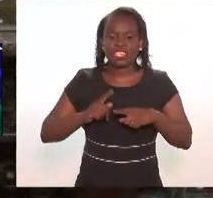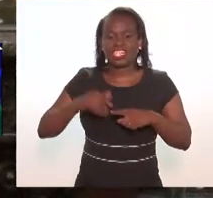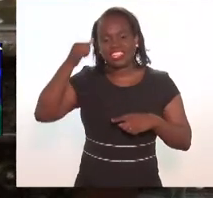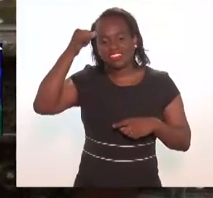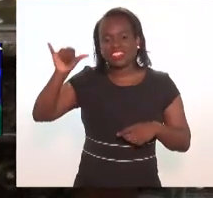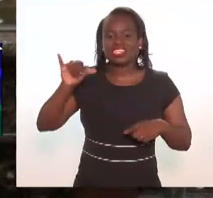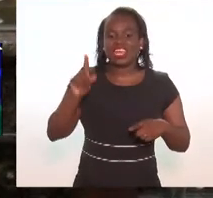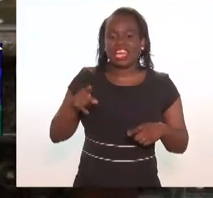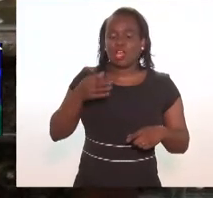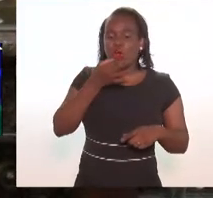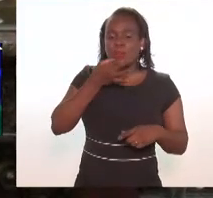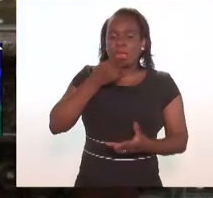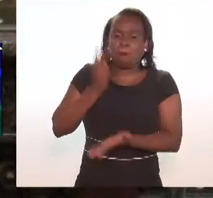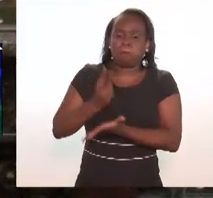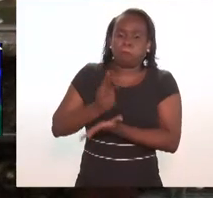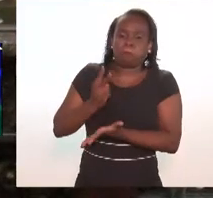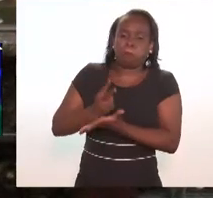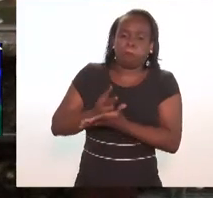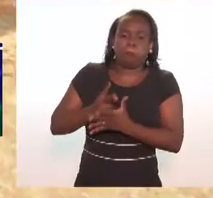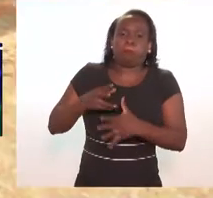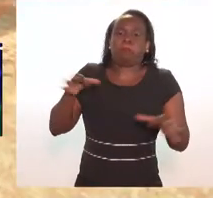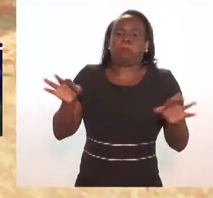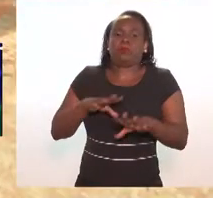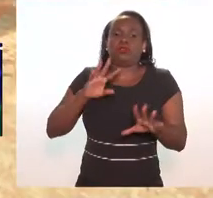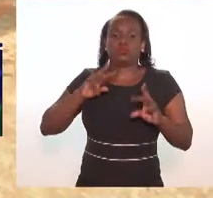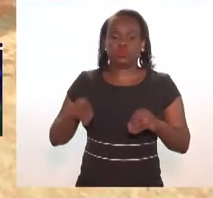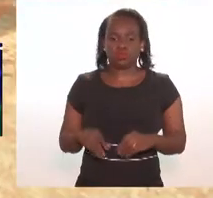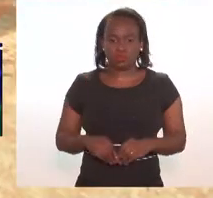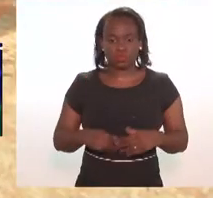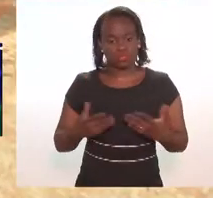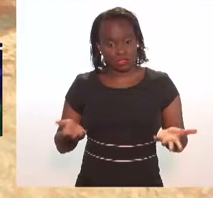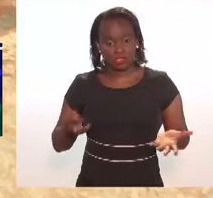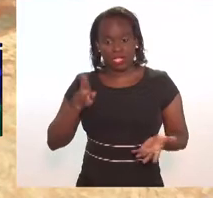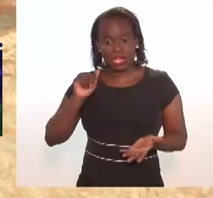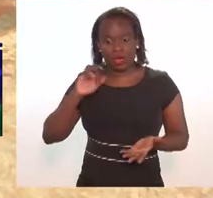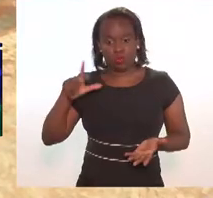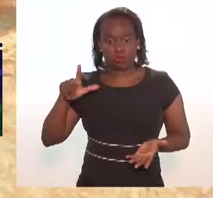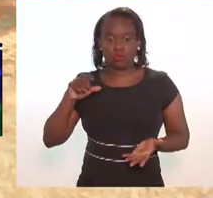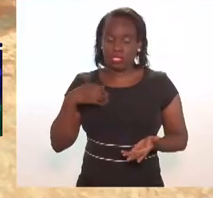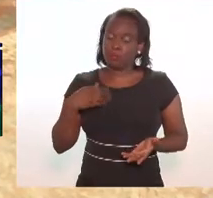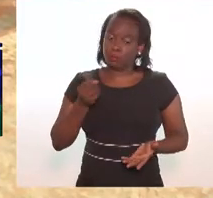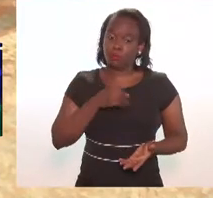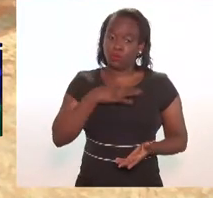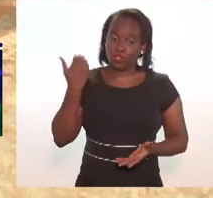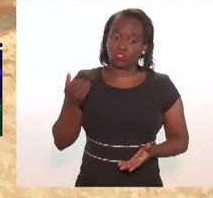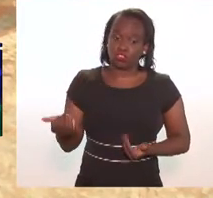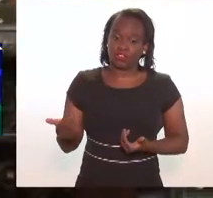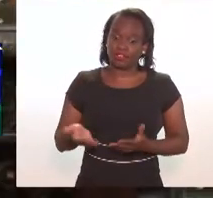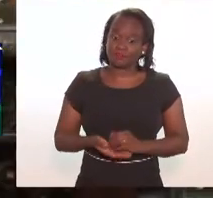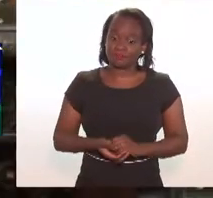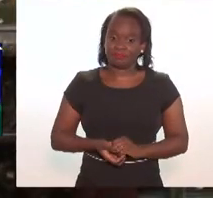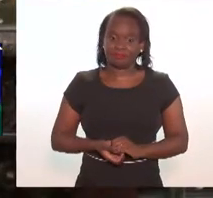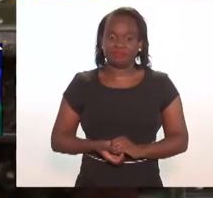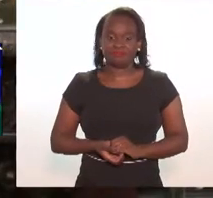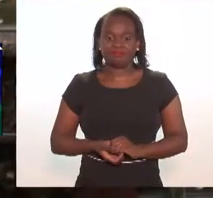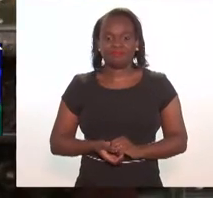aquela velha opinião formada sobre tudo. Morreu novo, né? Raul Seixas. Morreu novo ele, né?